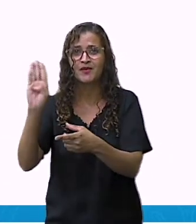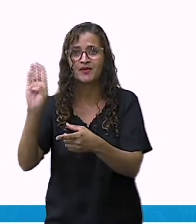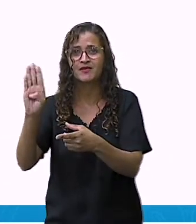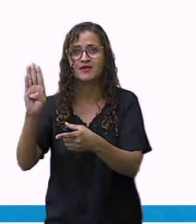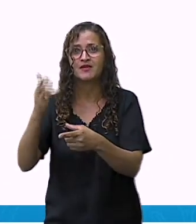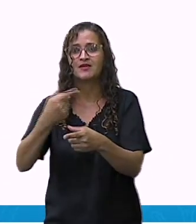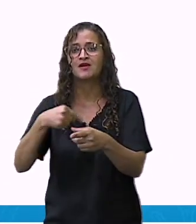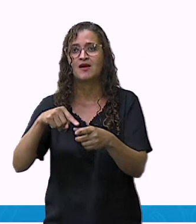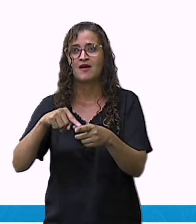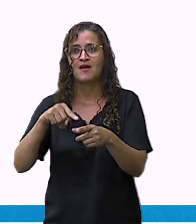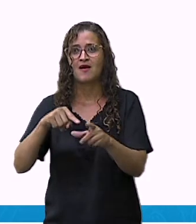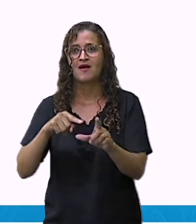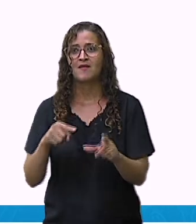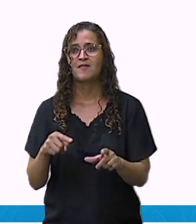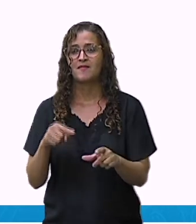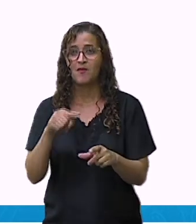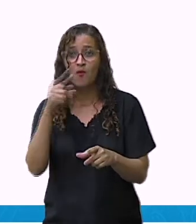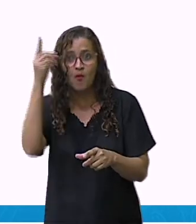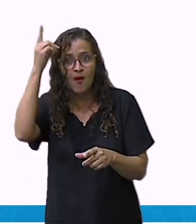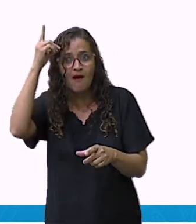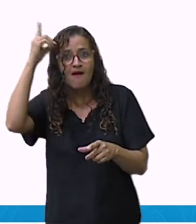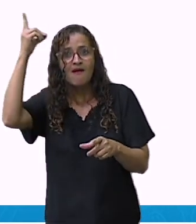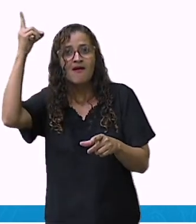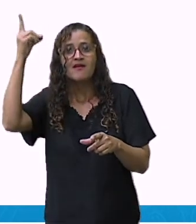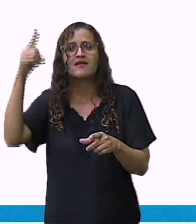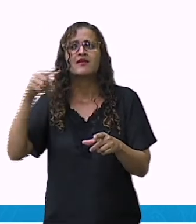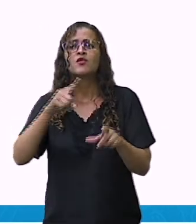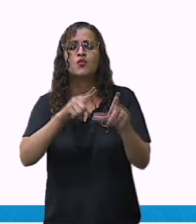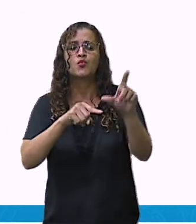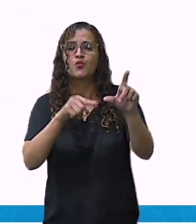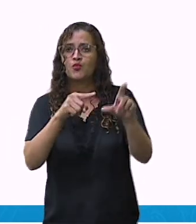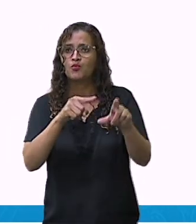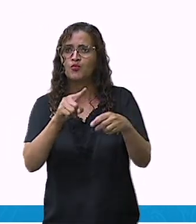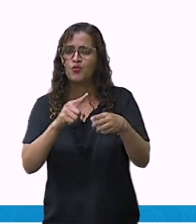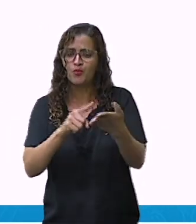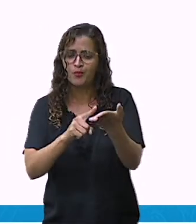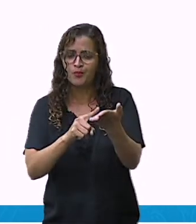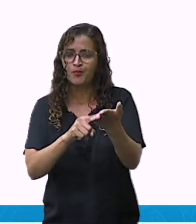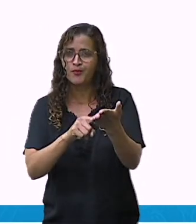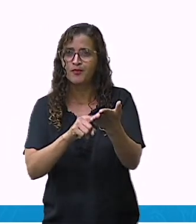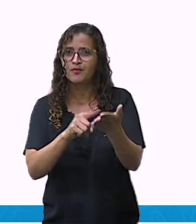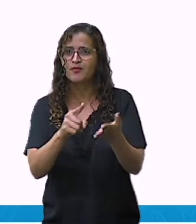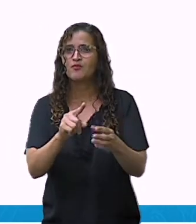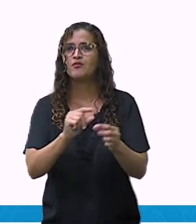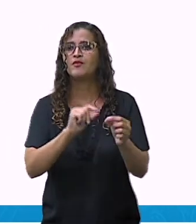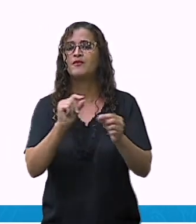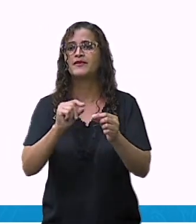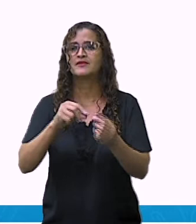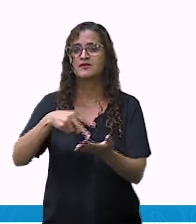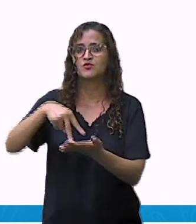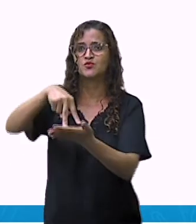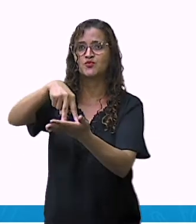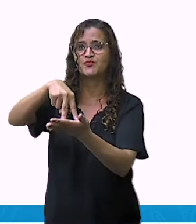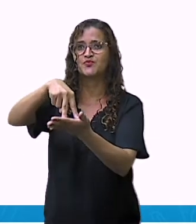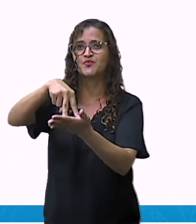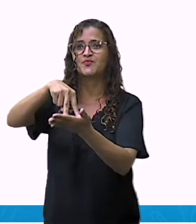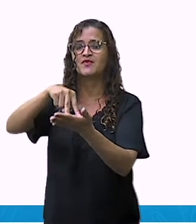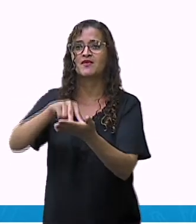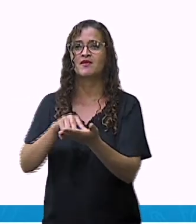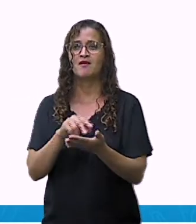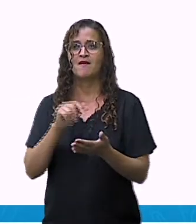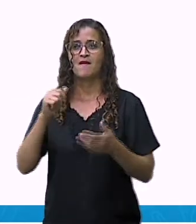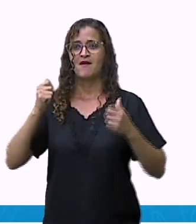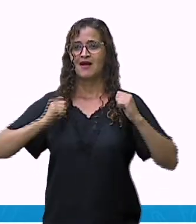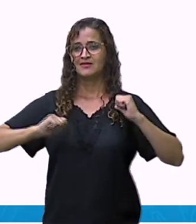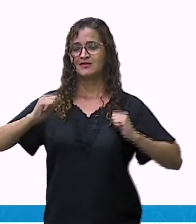grande atriz. C. O aluno subiu ao palco para receber seu diploma